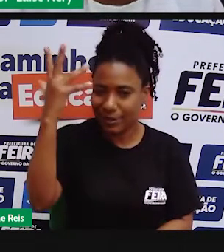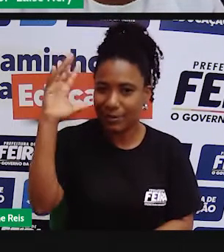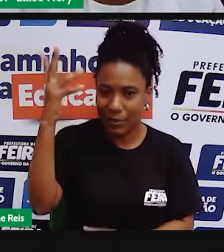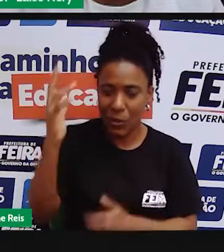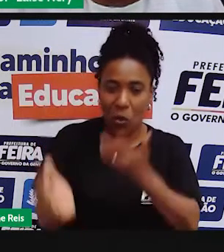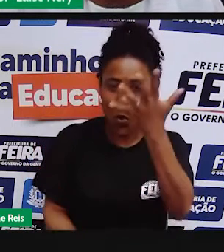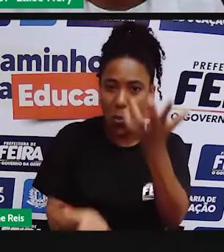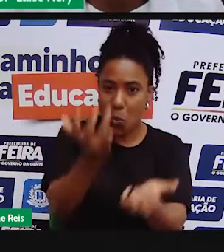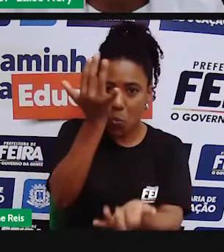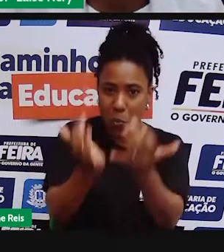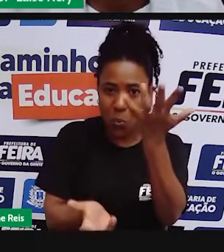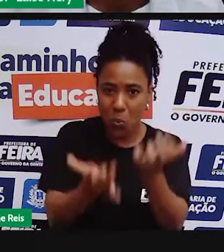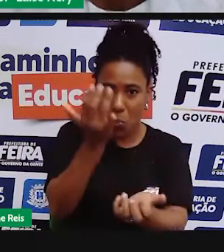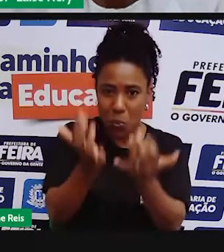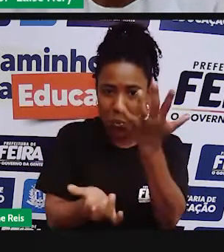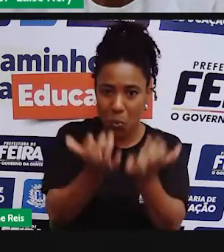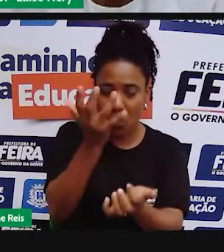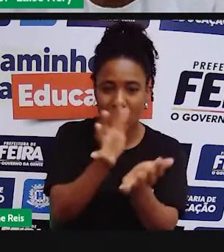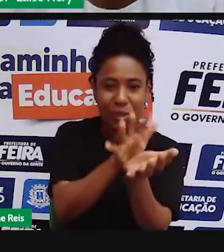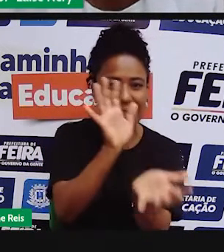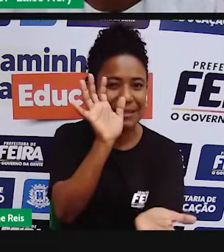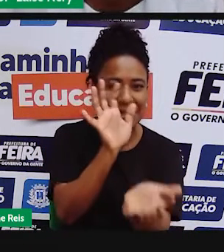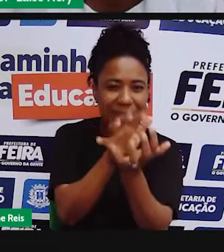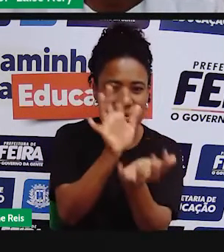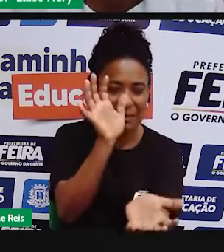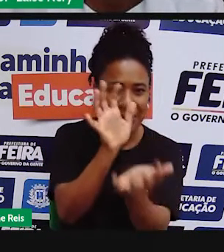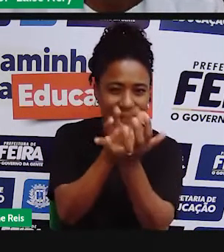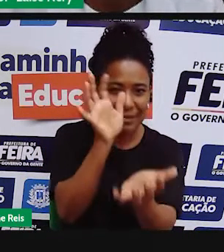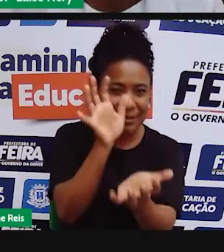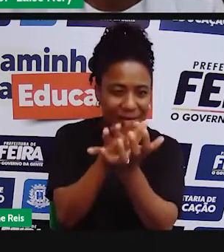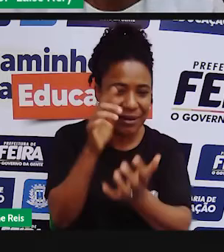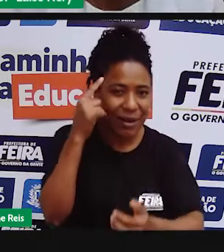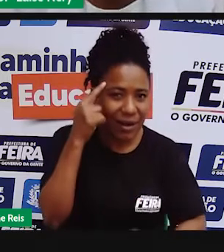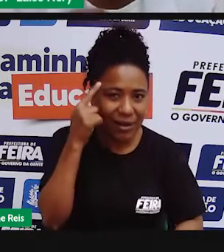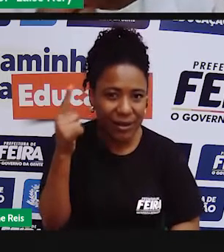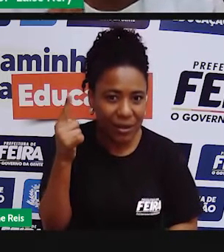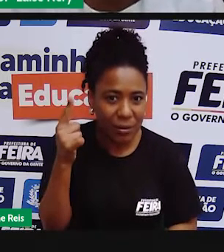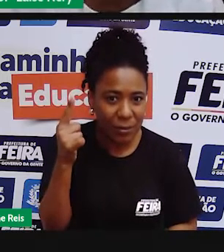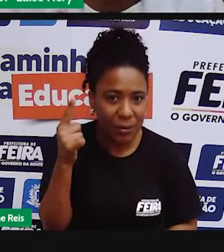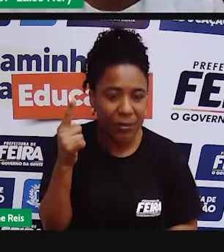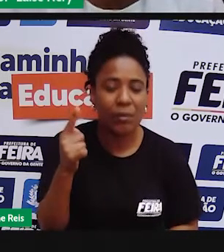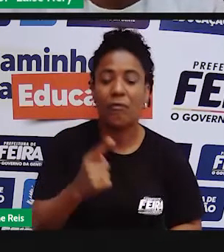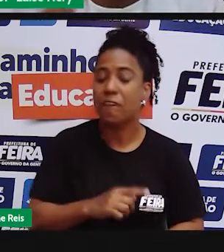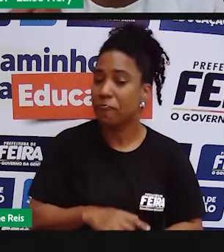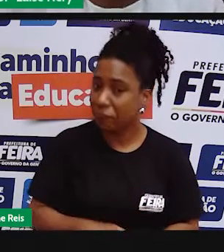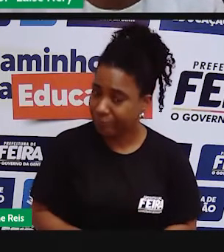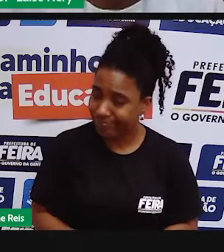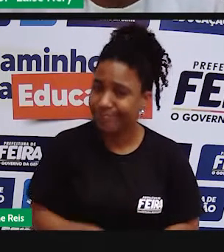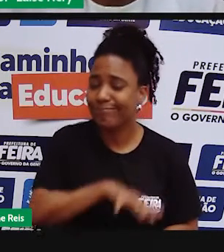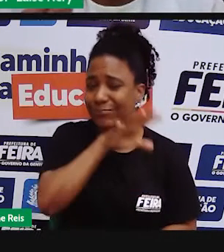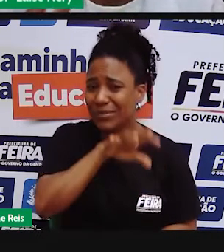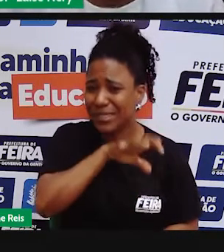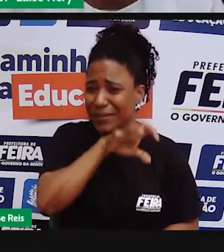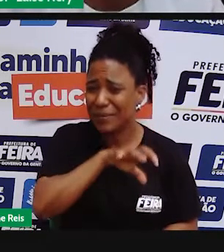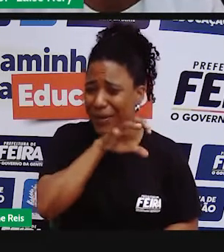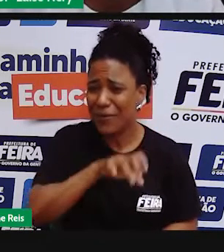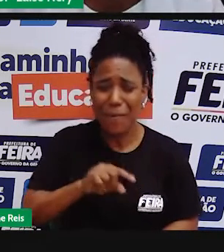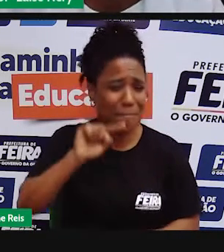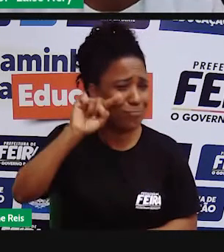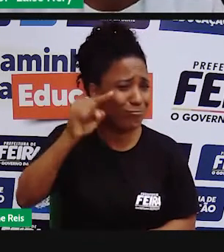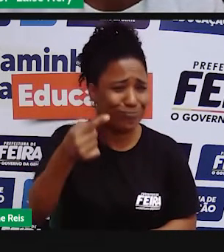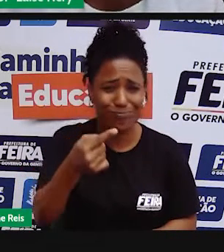né, no Pantanal, e milhões ou bilhões de espécies de animais